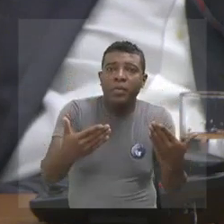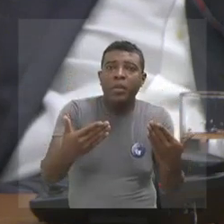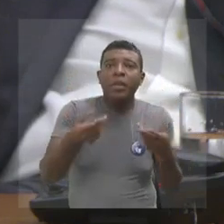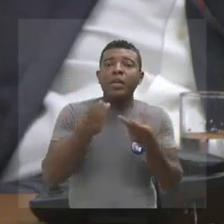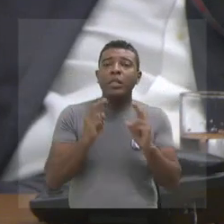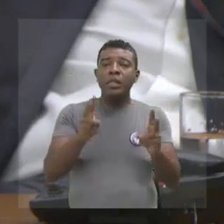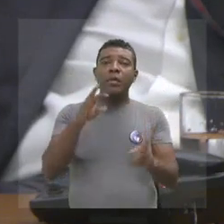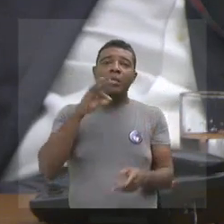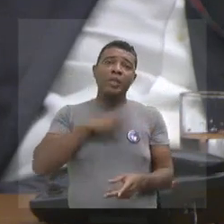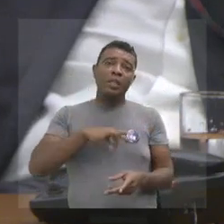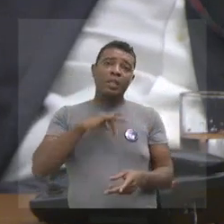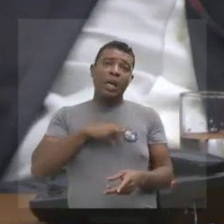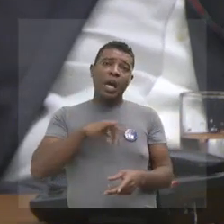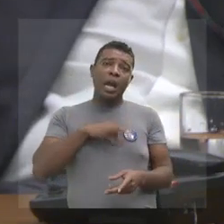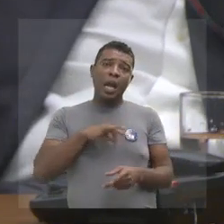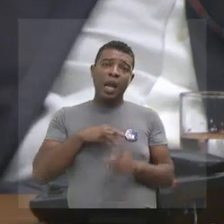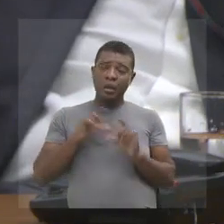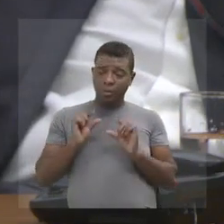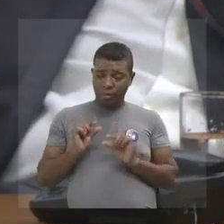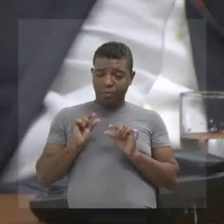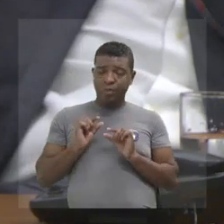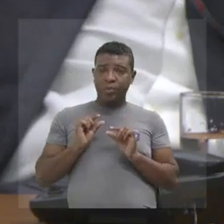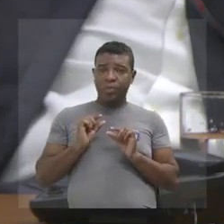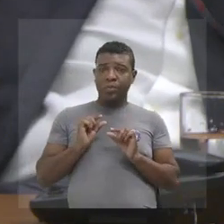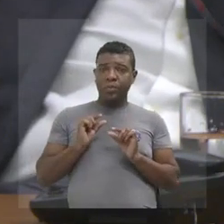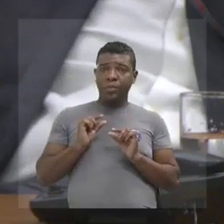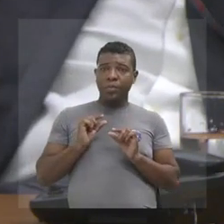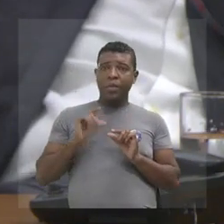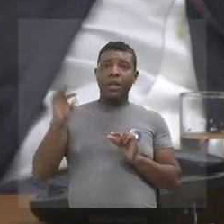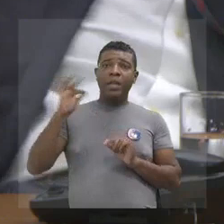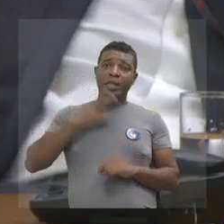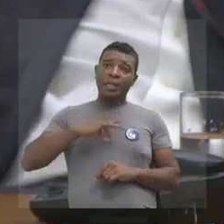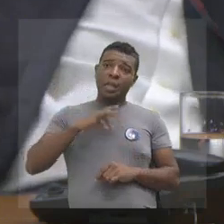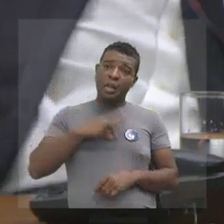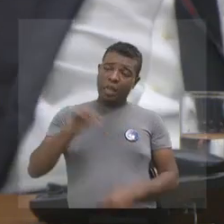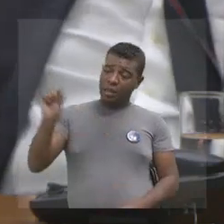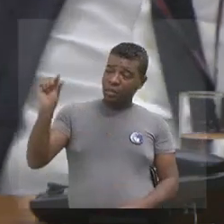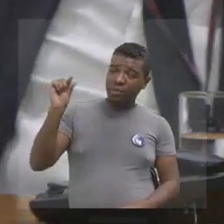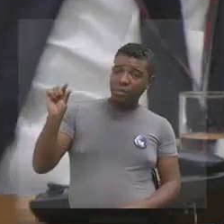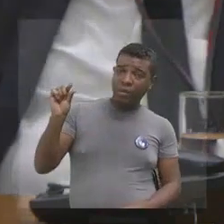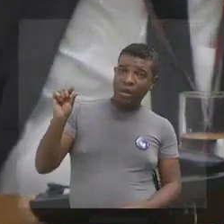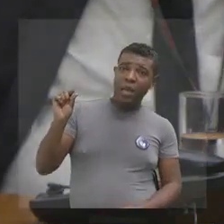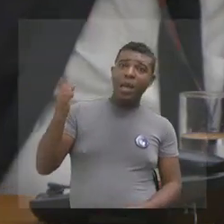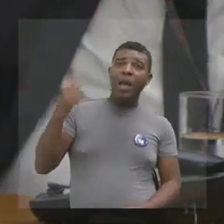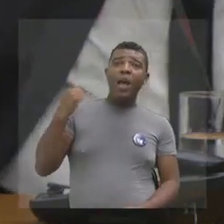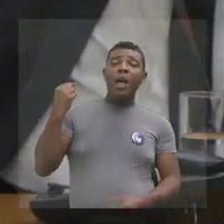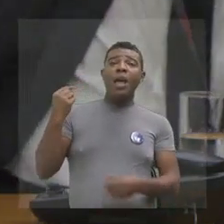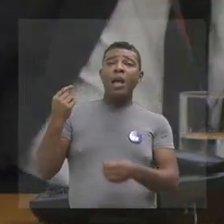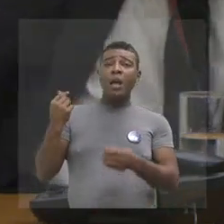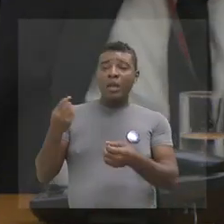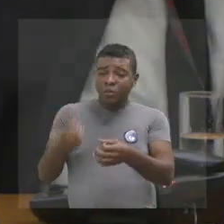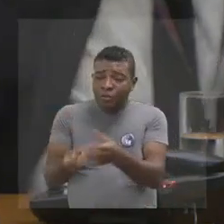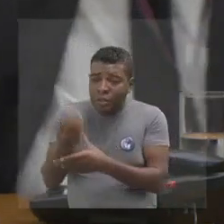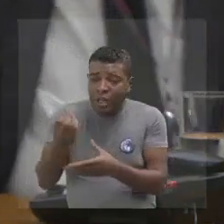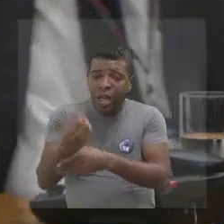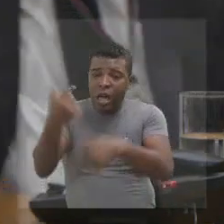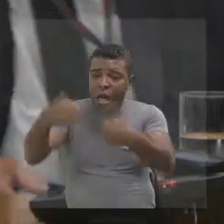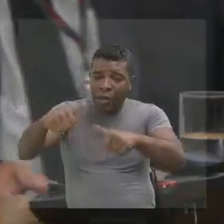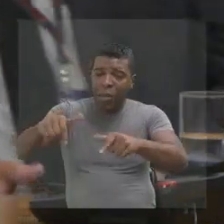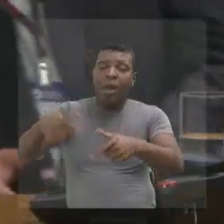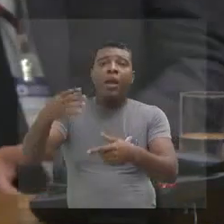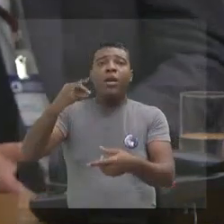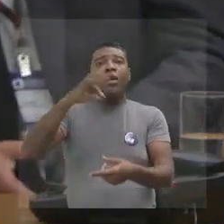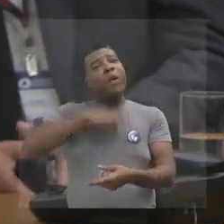salário é muito baixo que estão ali realmente buscando gerar emprego gerar renda e manter o meio ambiente